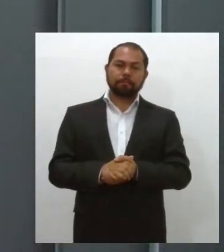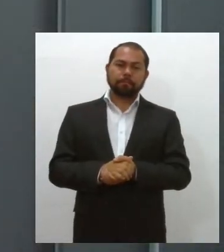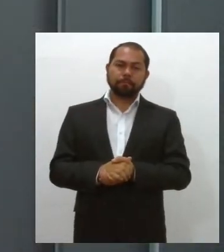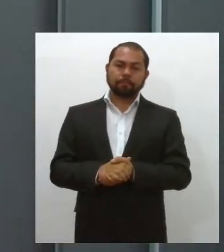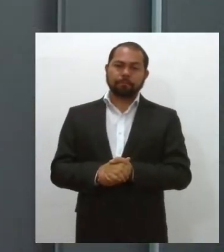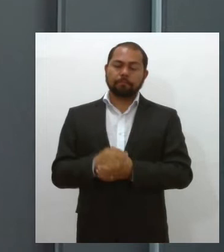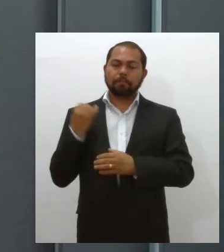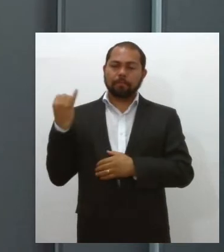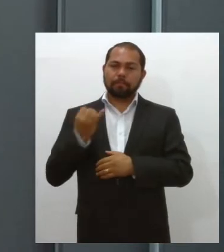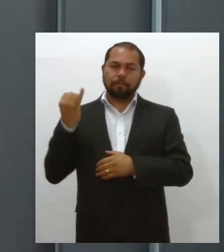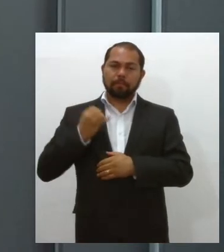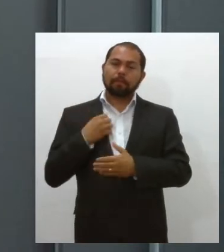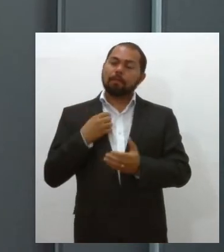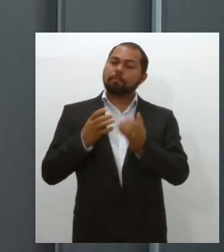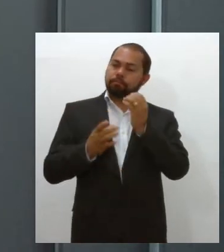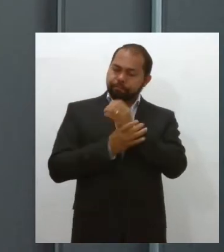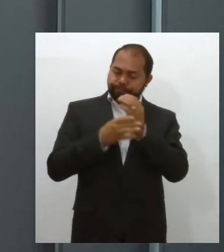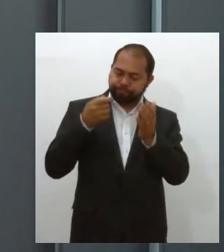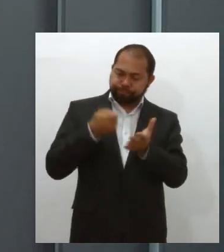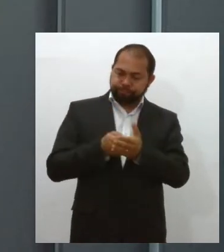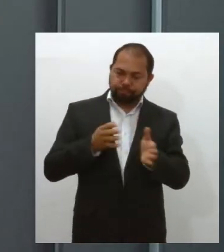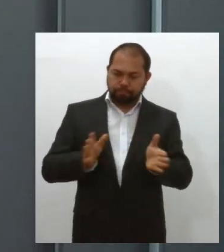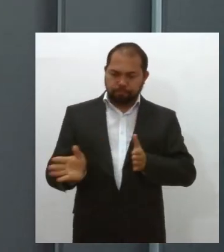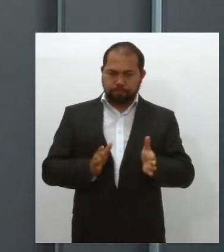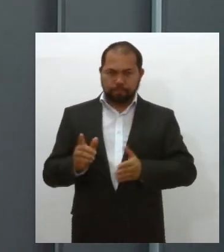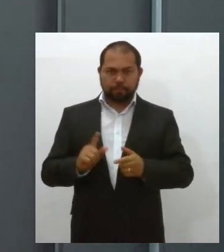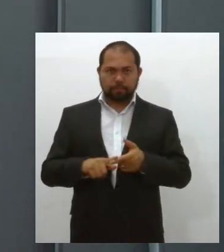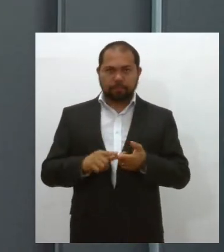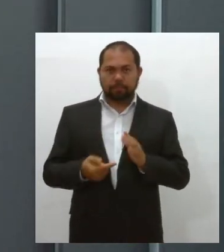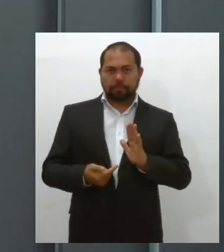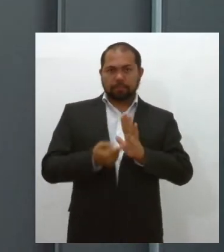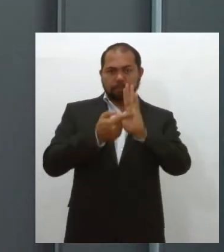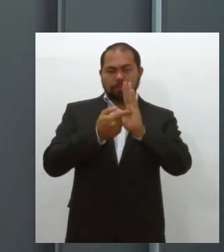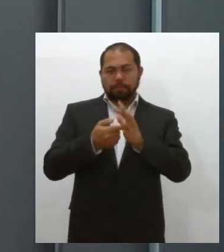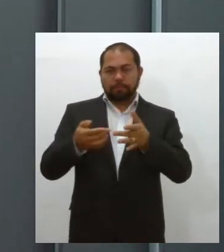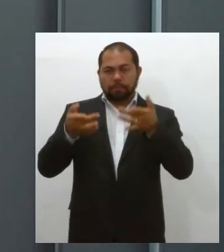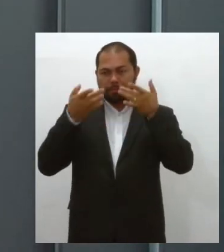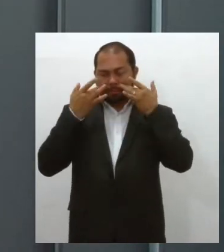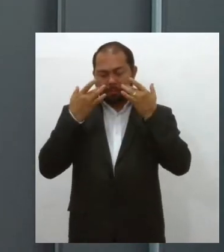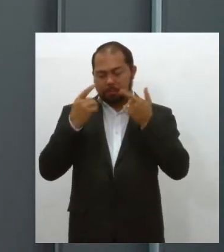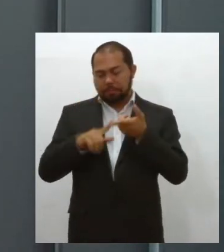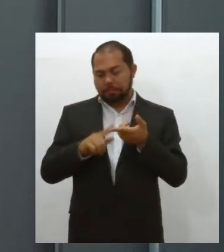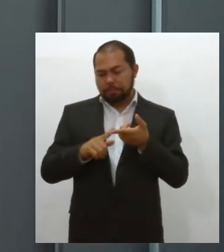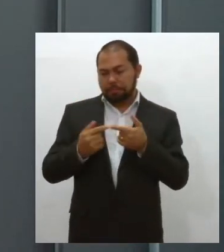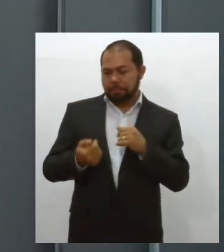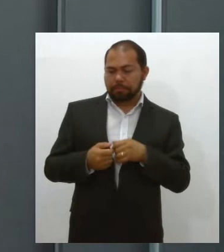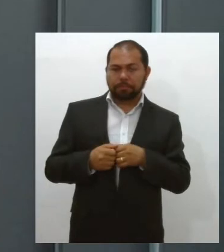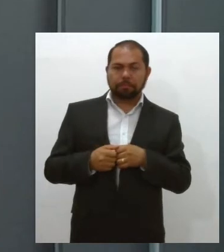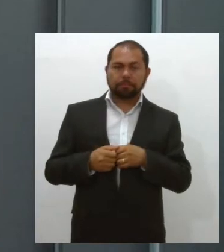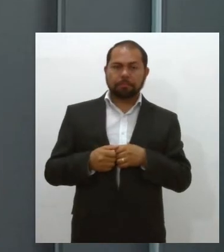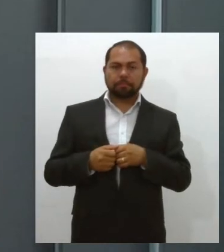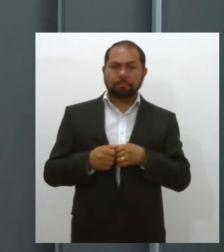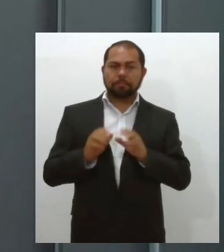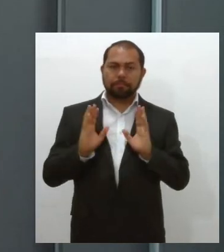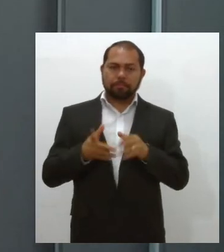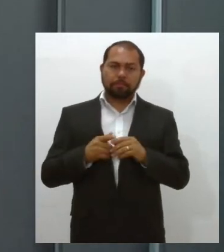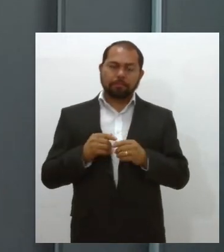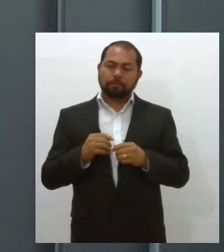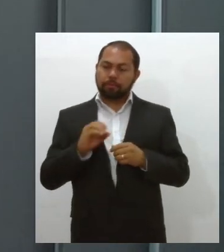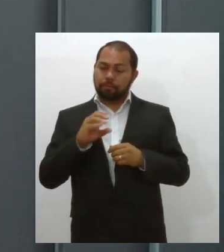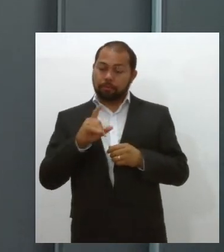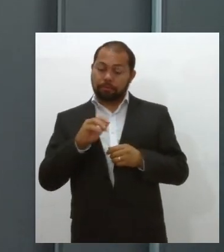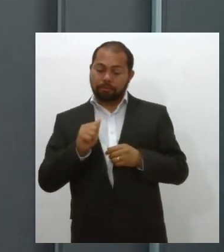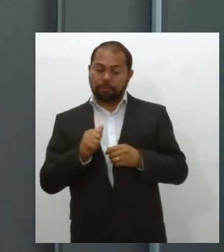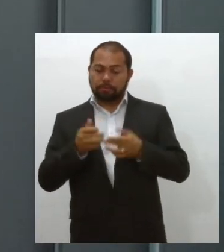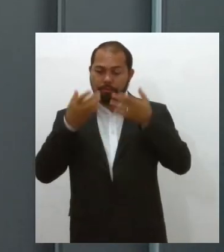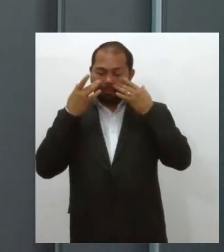Importante garantir a acessibilidade. Apresentar a cidadania de forma lúdica por meio do teatro. É assim que a CIA de Arte Alés vem